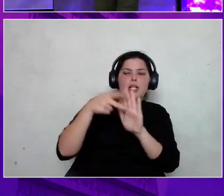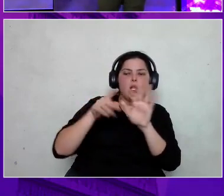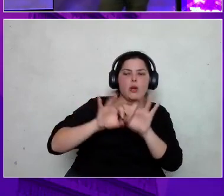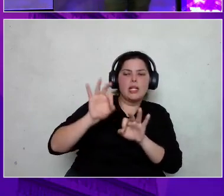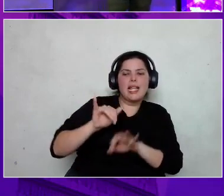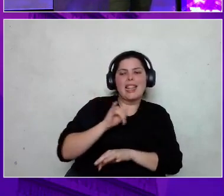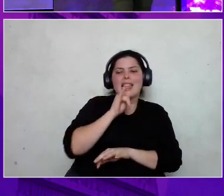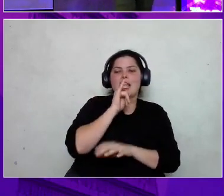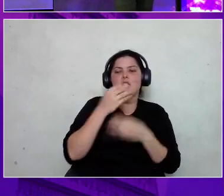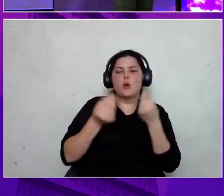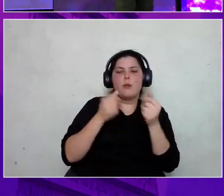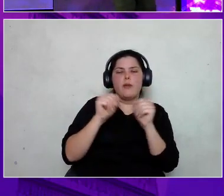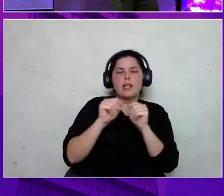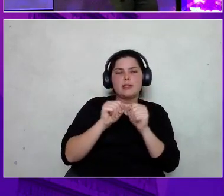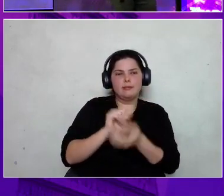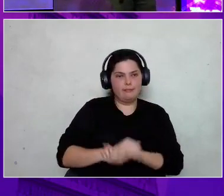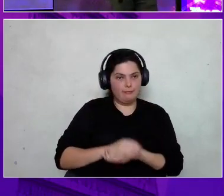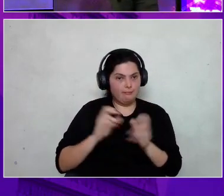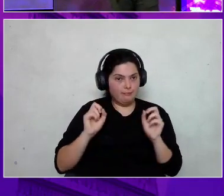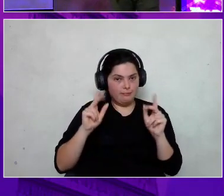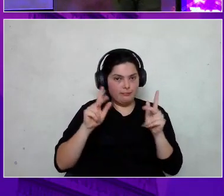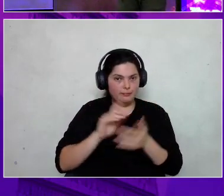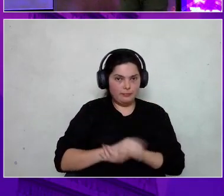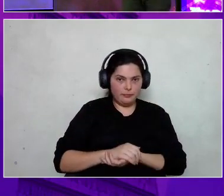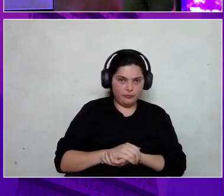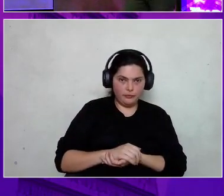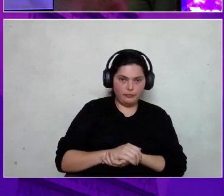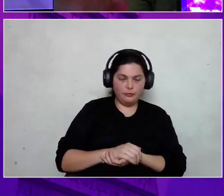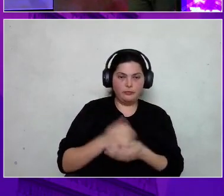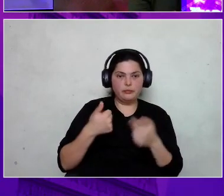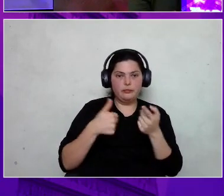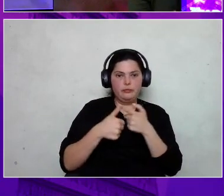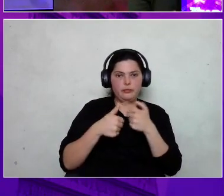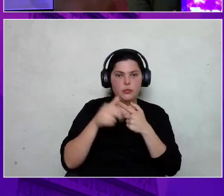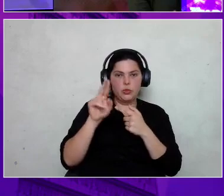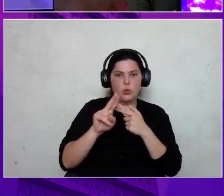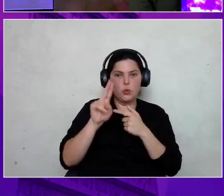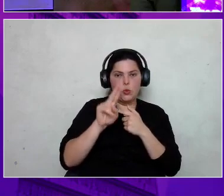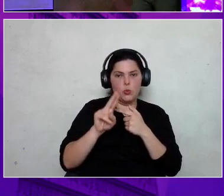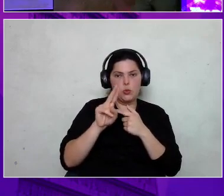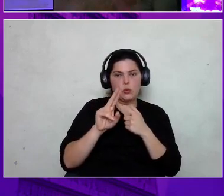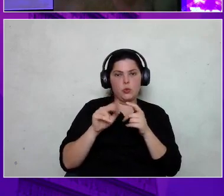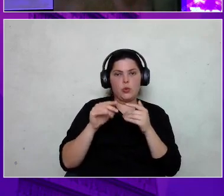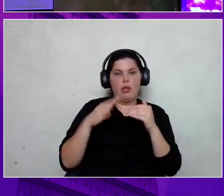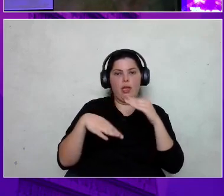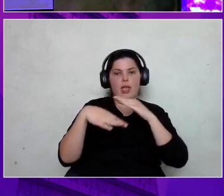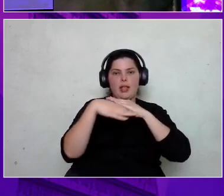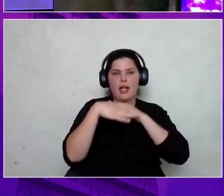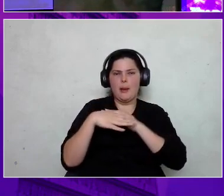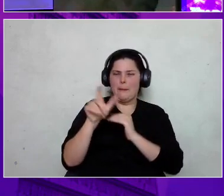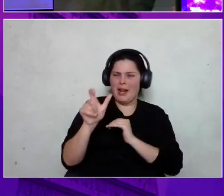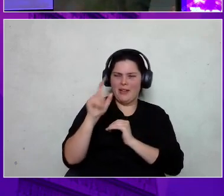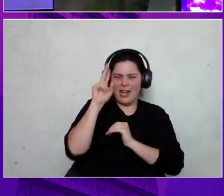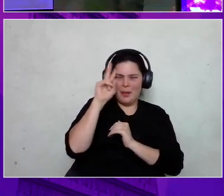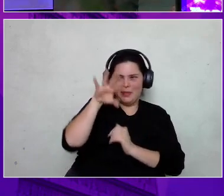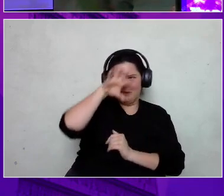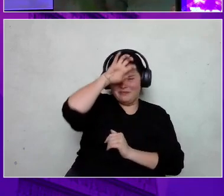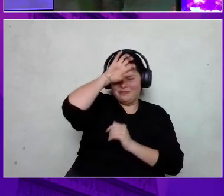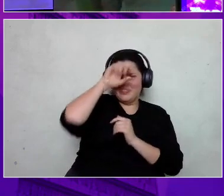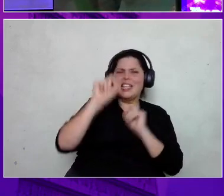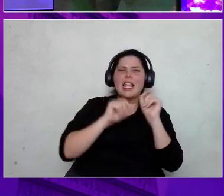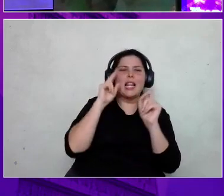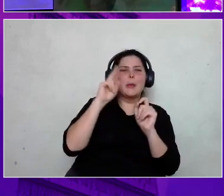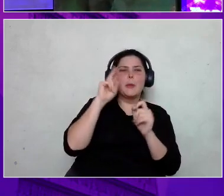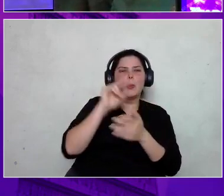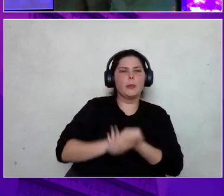ok? Então, primeiro é o uso equitativo. Olha só, a palavra que eu pedi para vocês guardarem. Quem guardou? Ninguém, né? Vocês